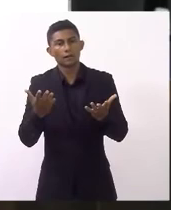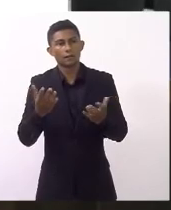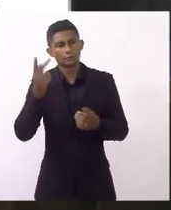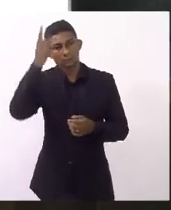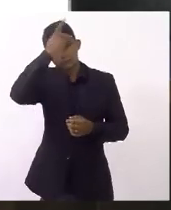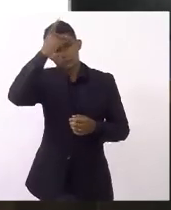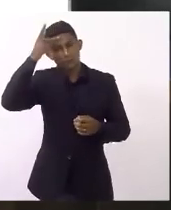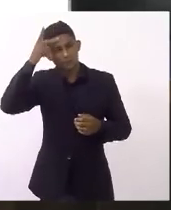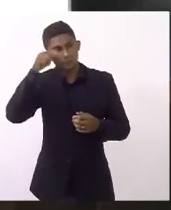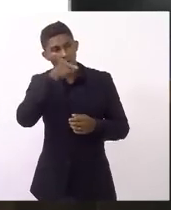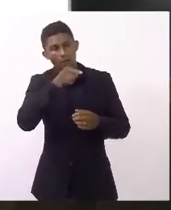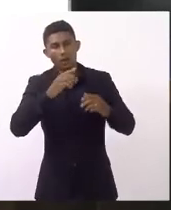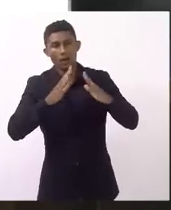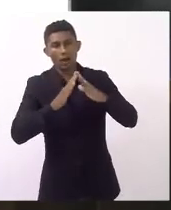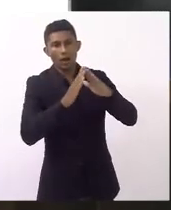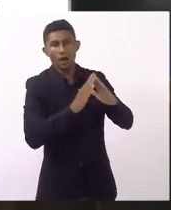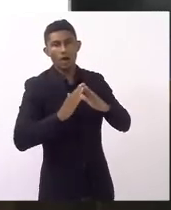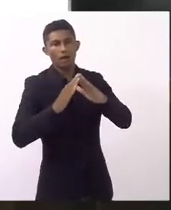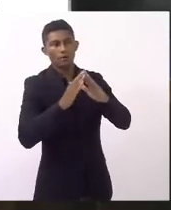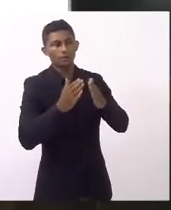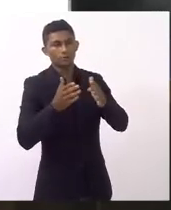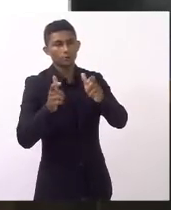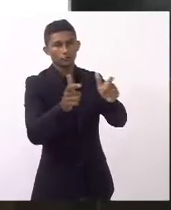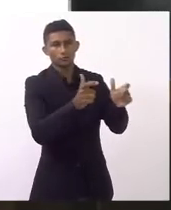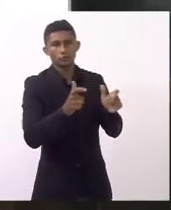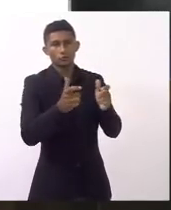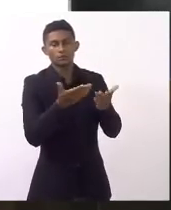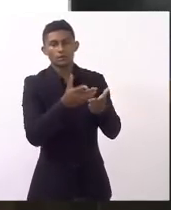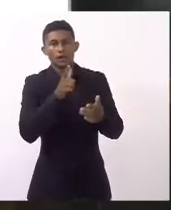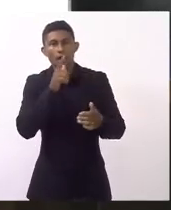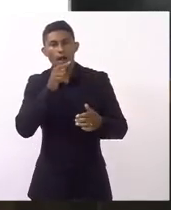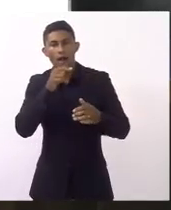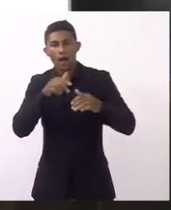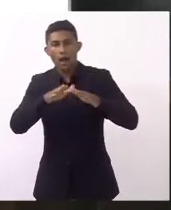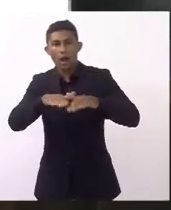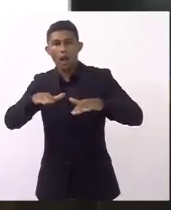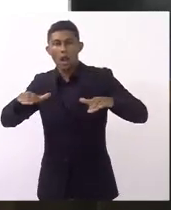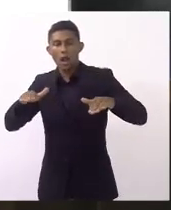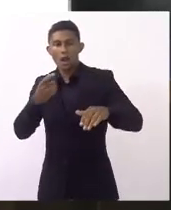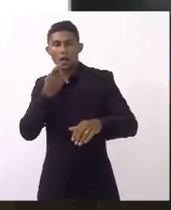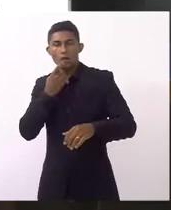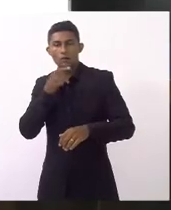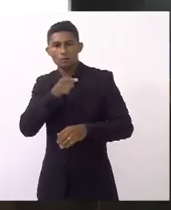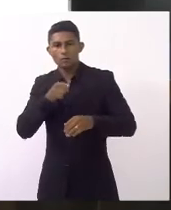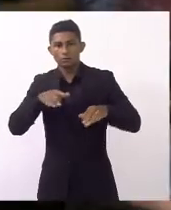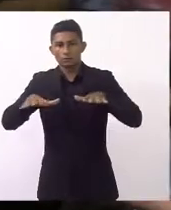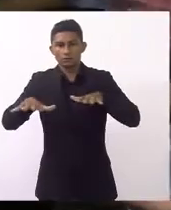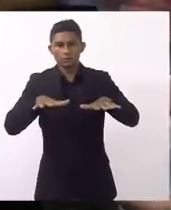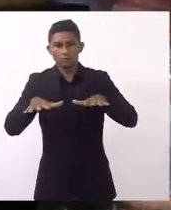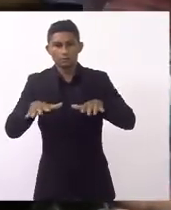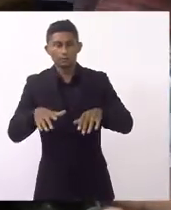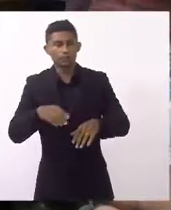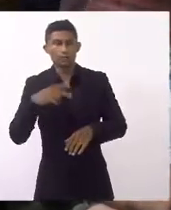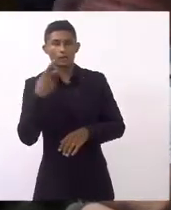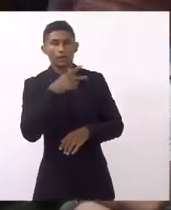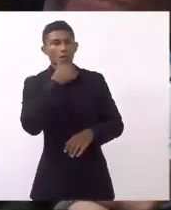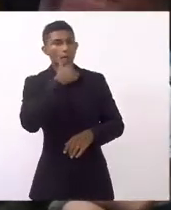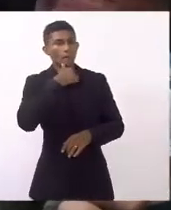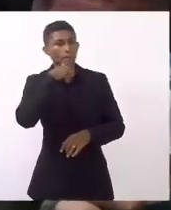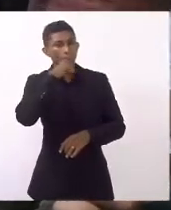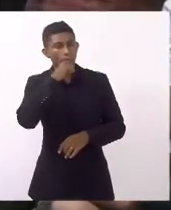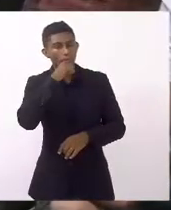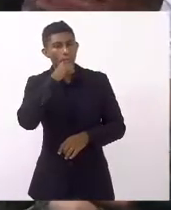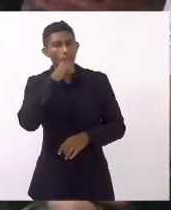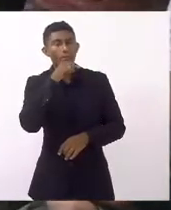de moradores de Vila Autódromo foi à beira da lagoa de Jacarepaguá que sua mãe biológica